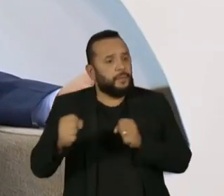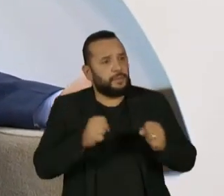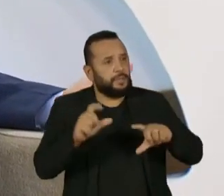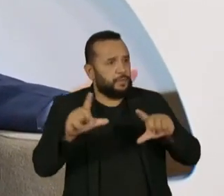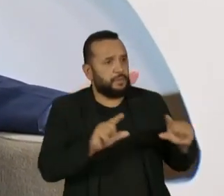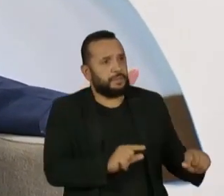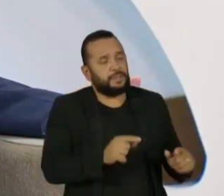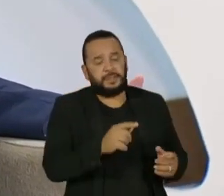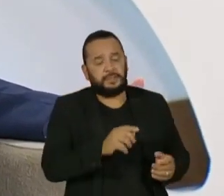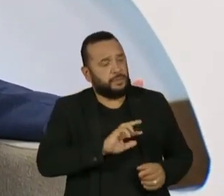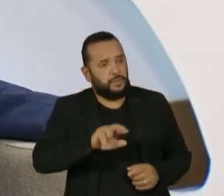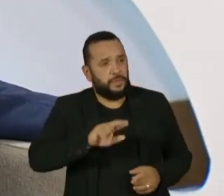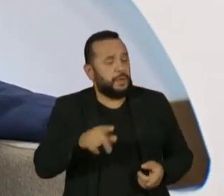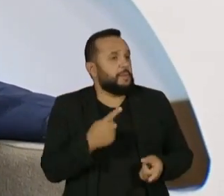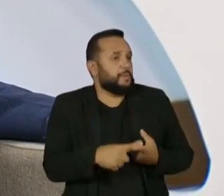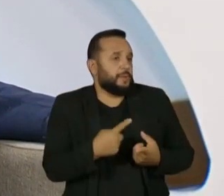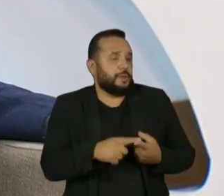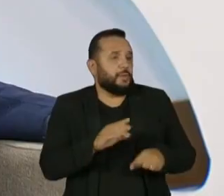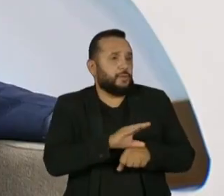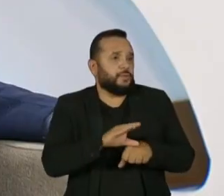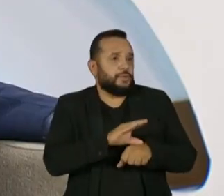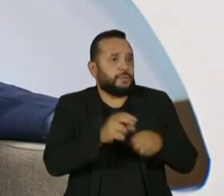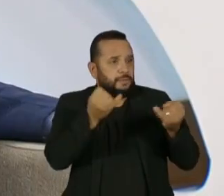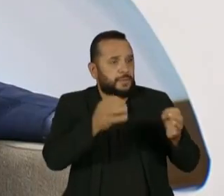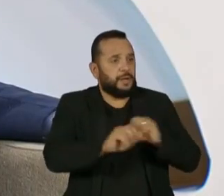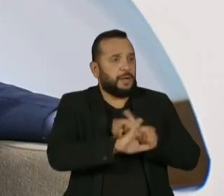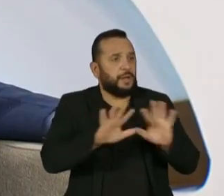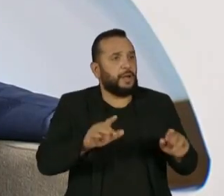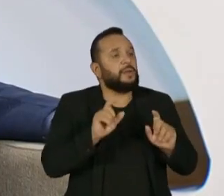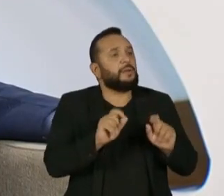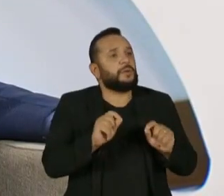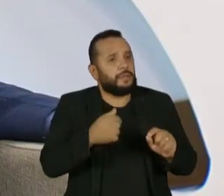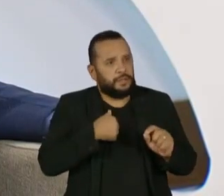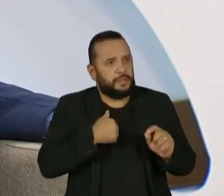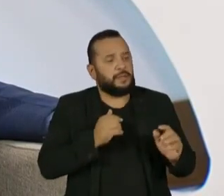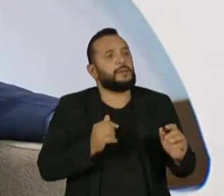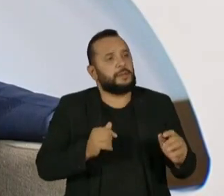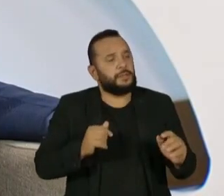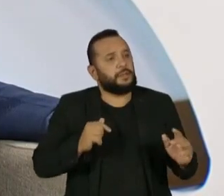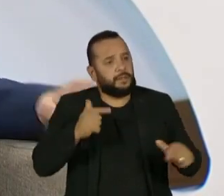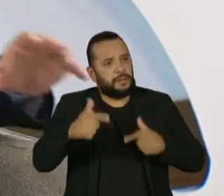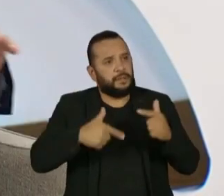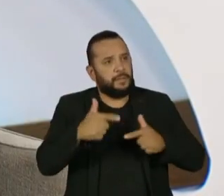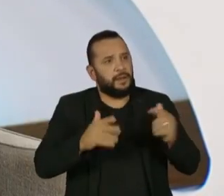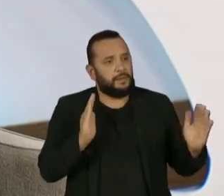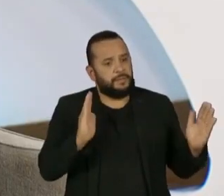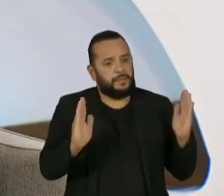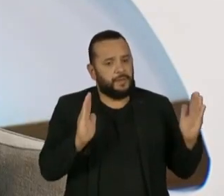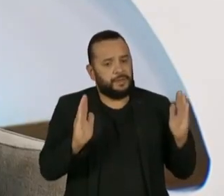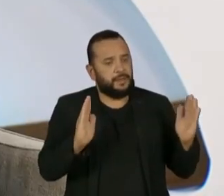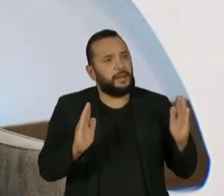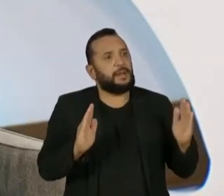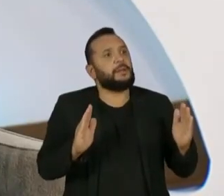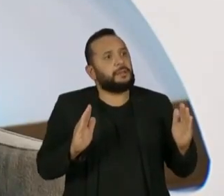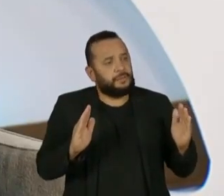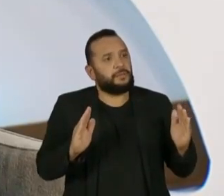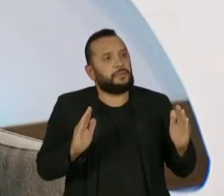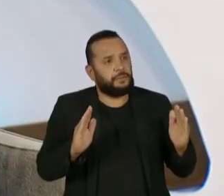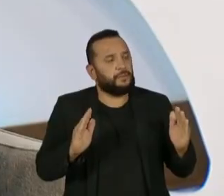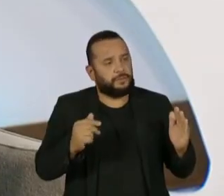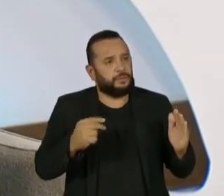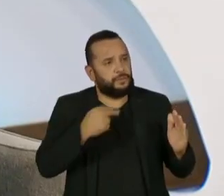clara quando estabelece no artigo 53 a inviolabilidade do mandato. Né? Então, se trata de deixar mais